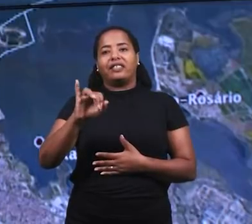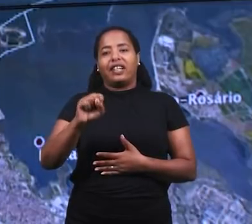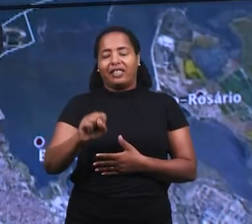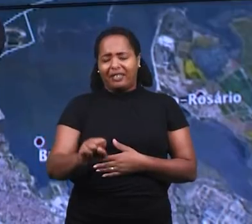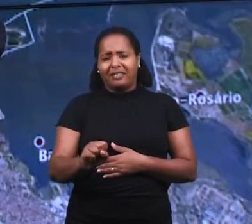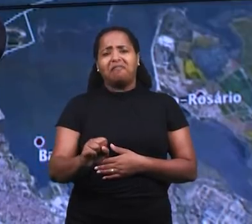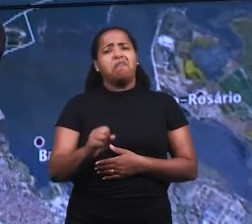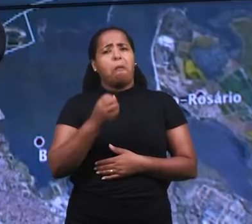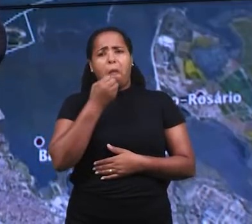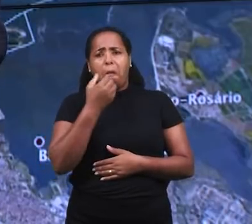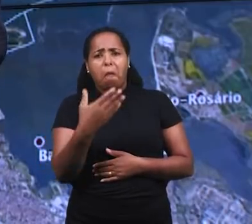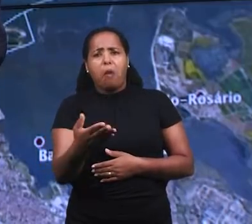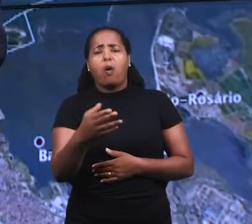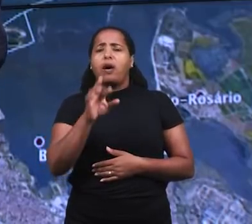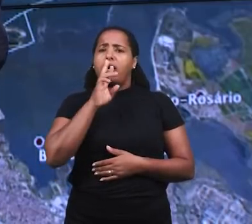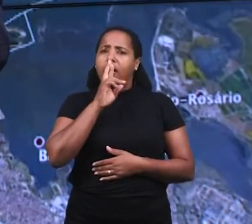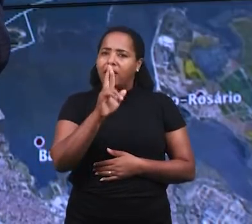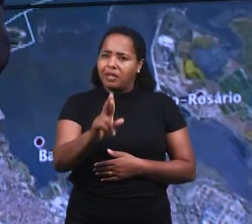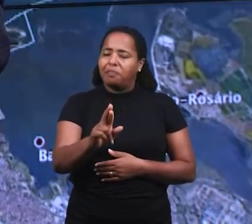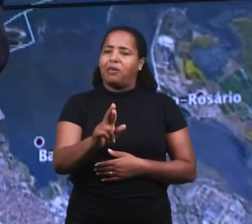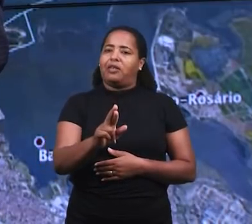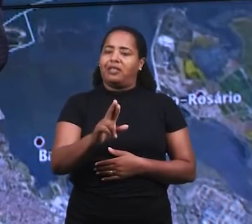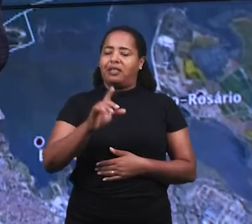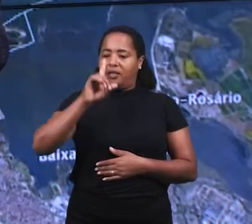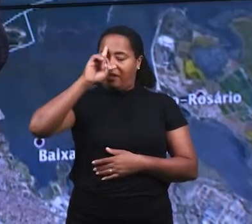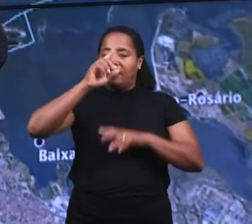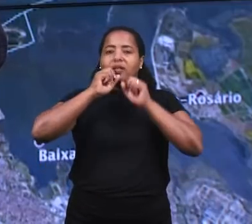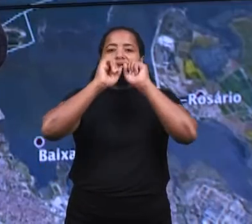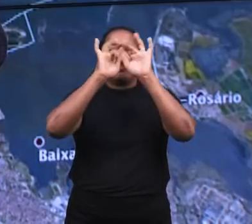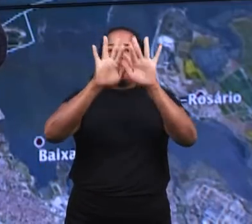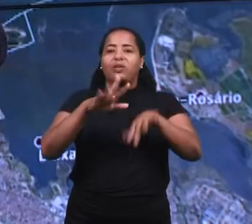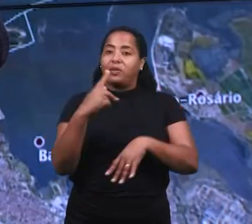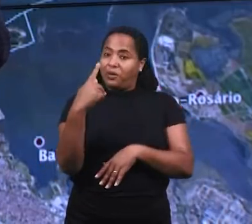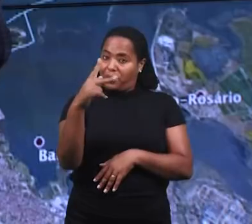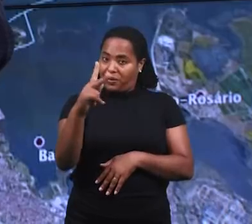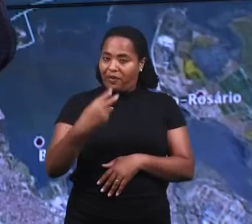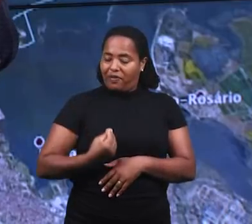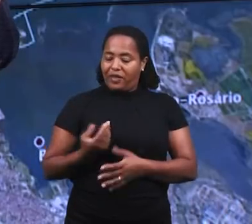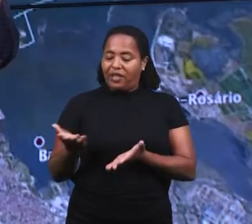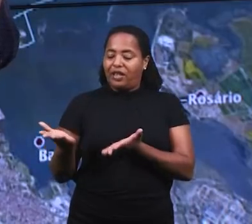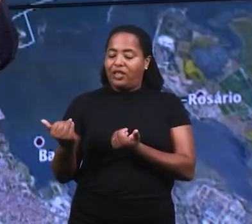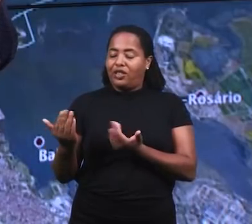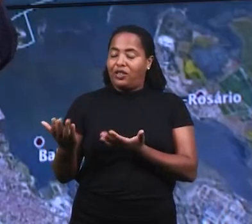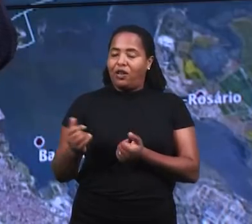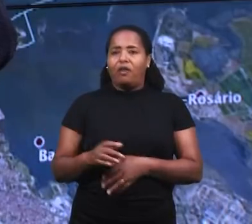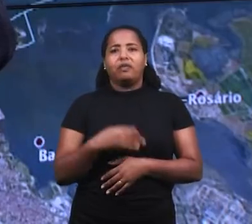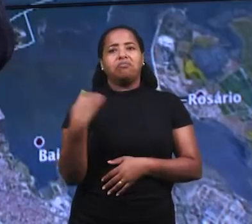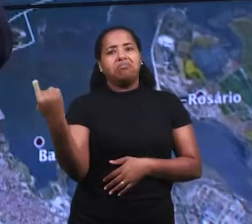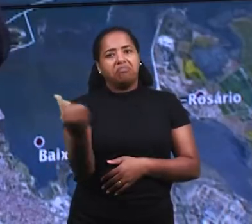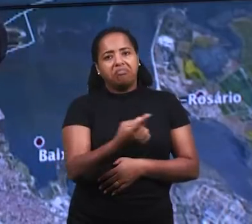Muito obrigado, irmã Thaís, por essa participação muito brilhante de sua parte. Que Deus abençoe